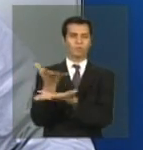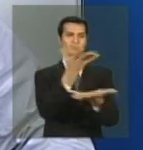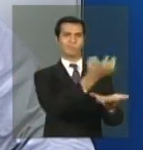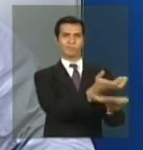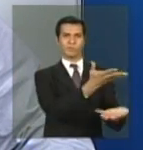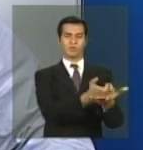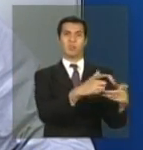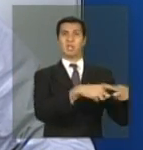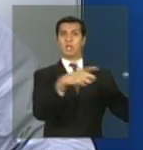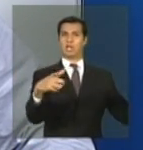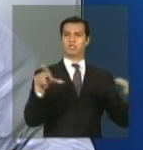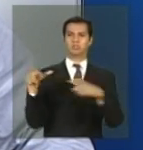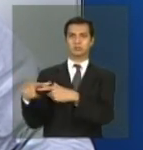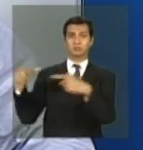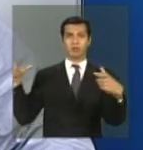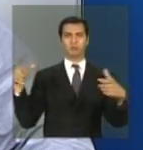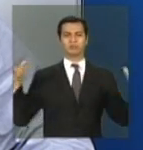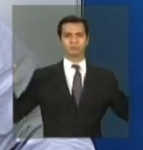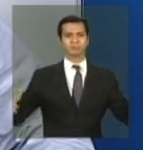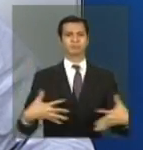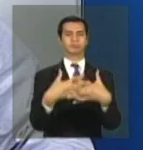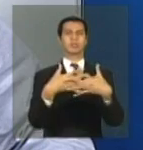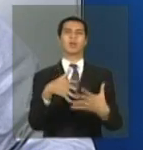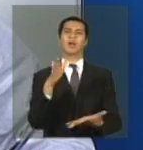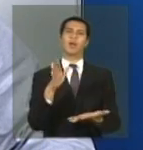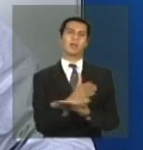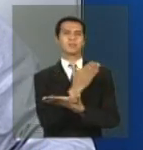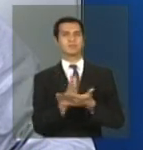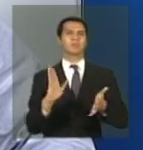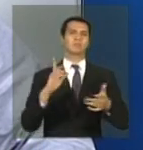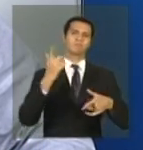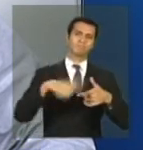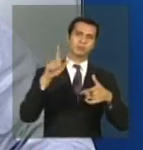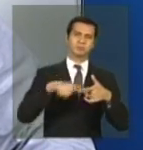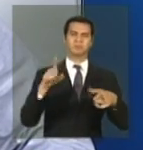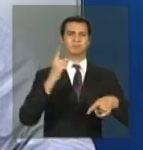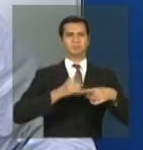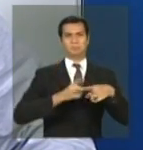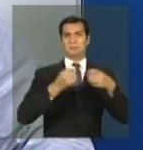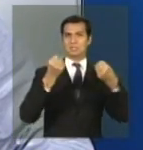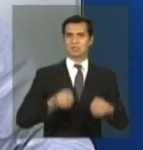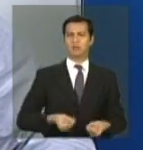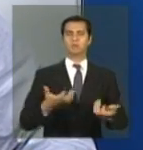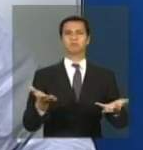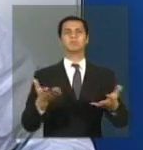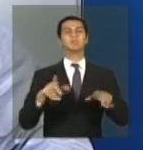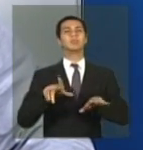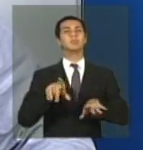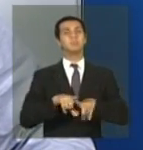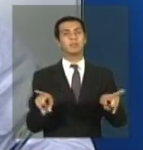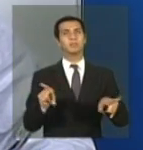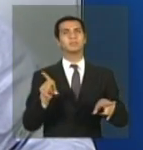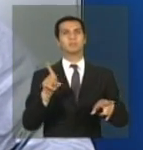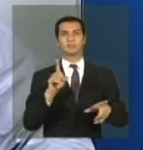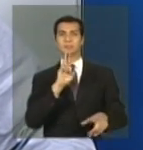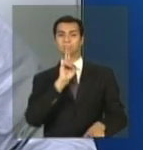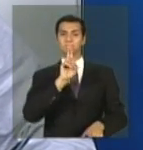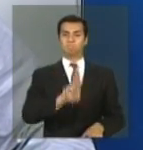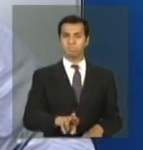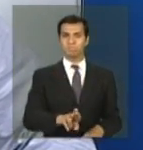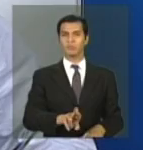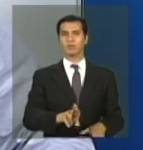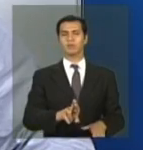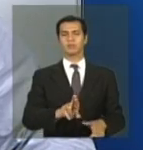há problemas, erros cadastrais que impede que nós tenhamos, né, um resultado maior, né,